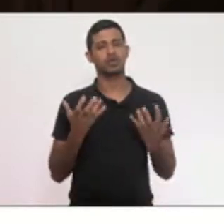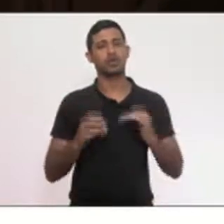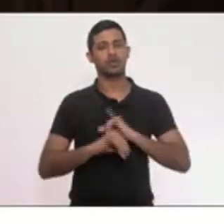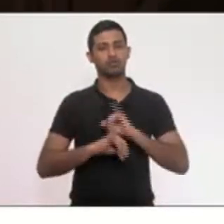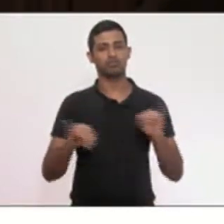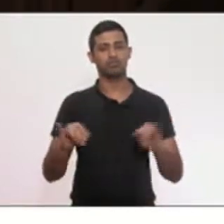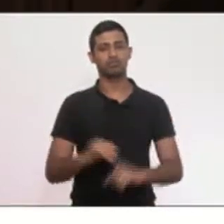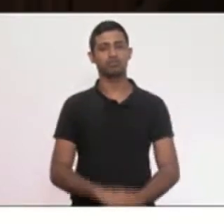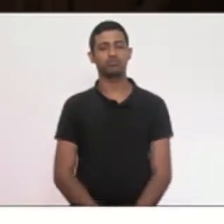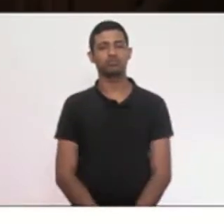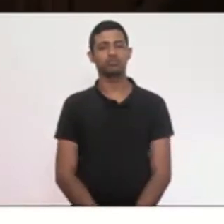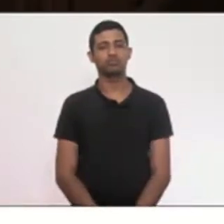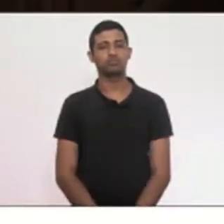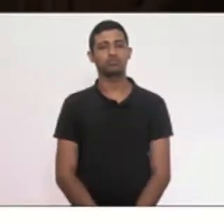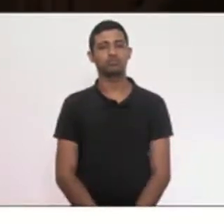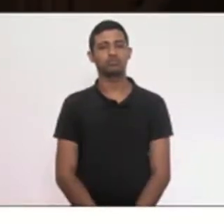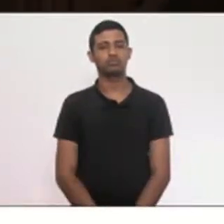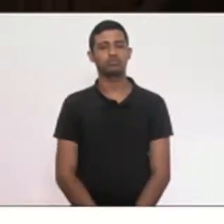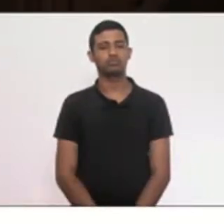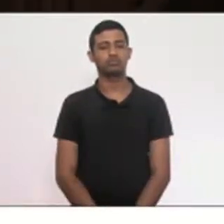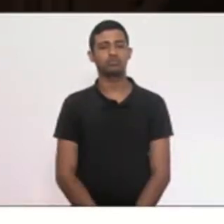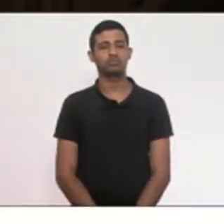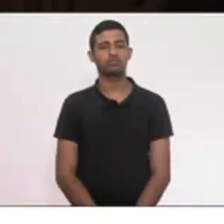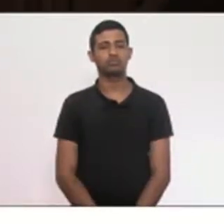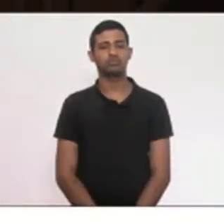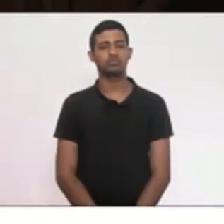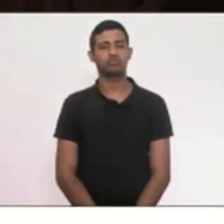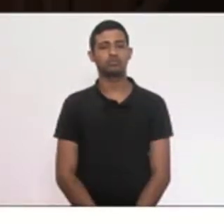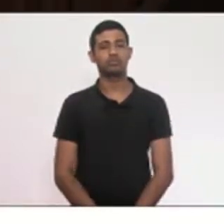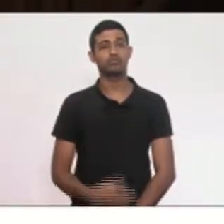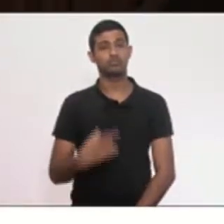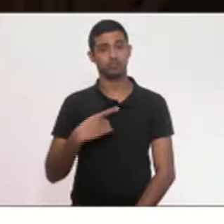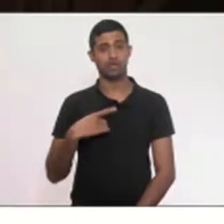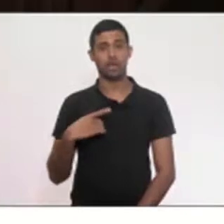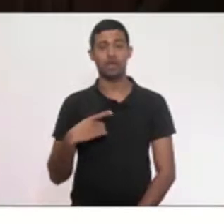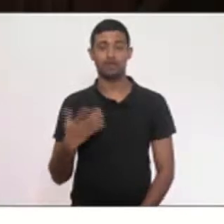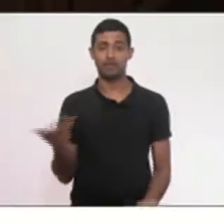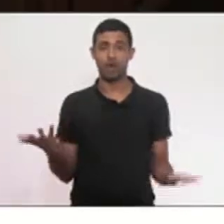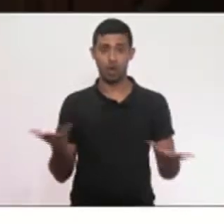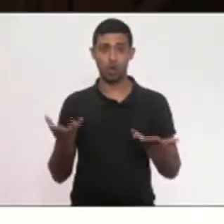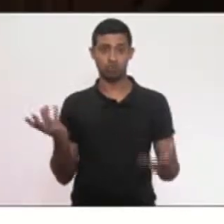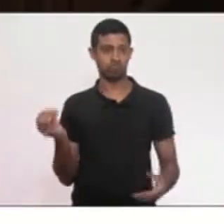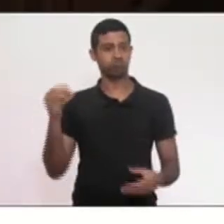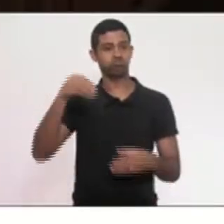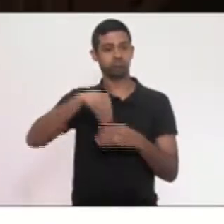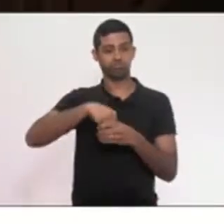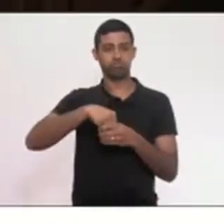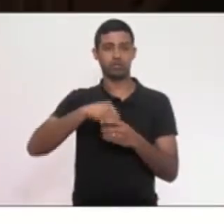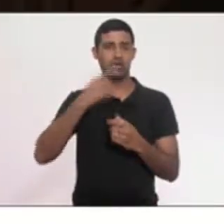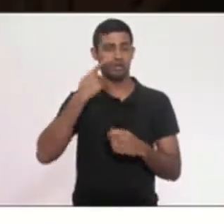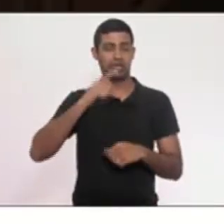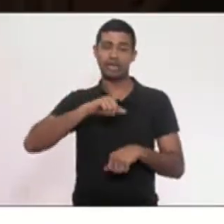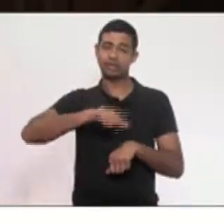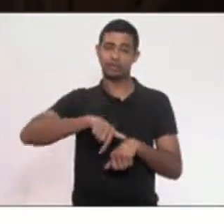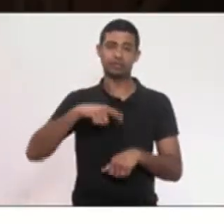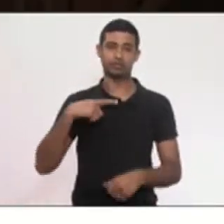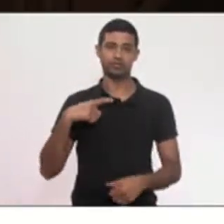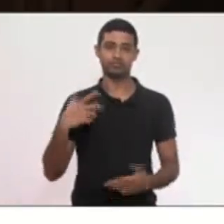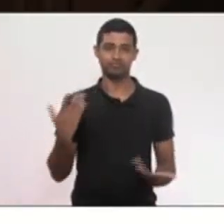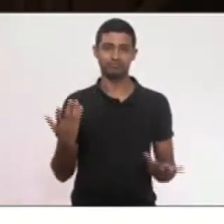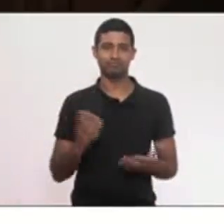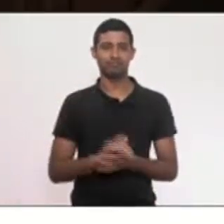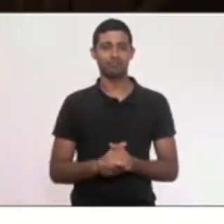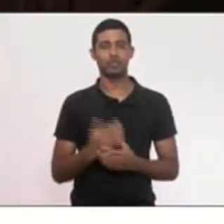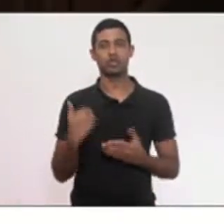anunciar que, afinal de contas, foi instalado hoje, daí o meu atraso na chegada